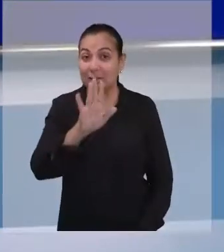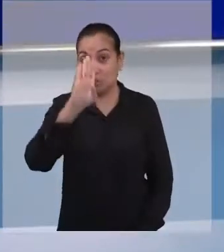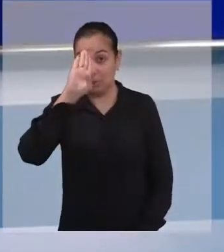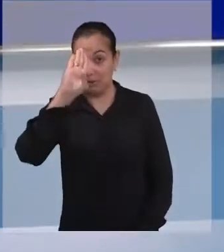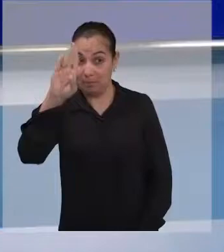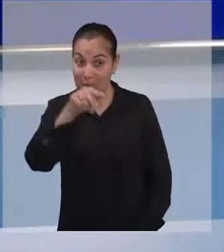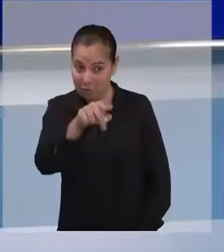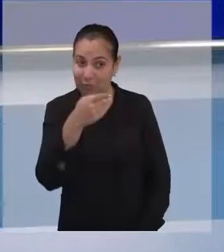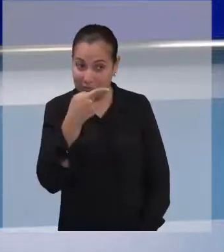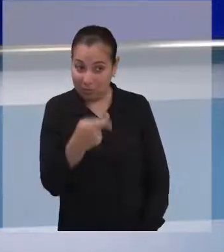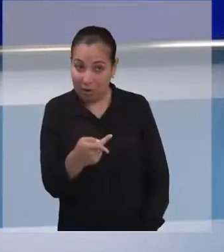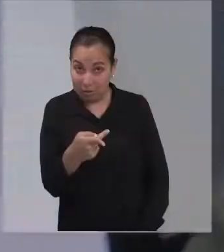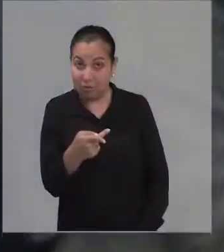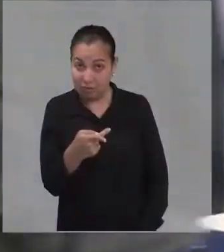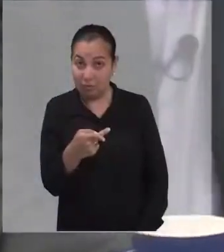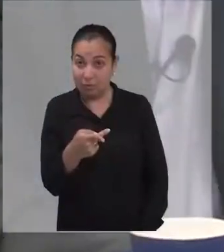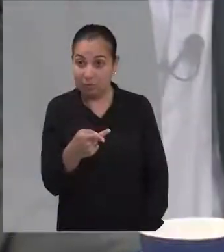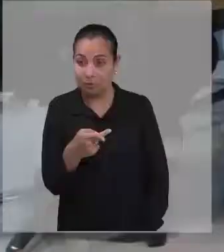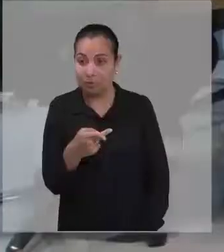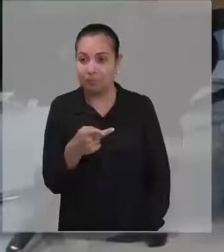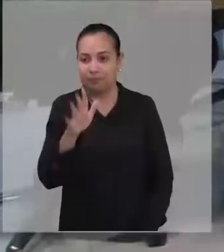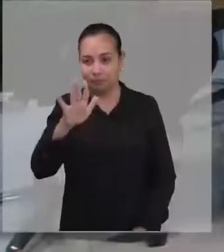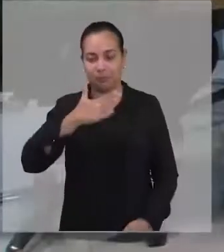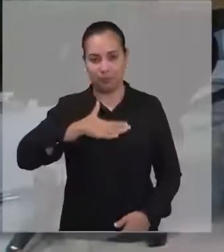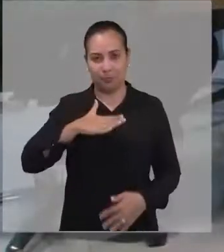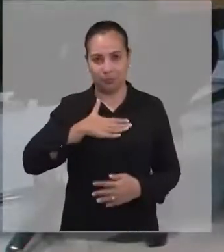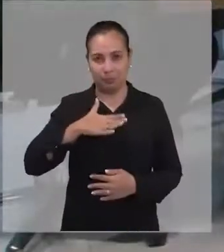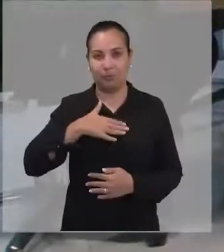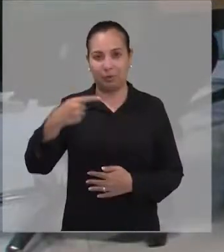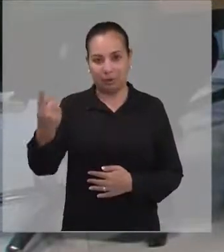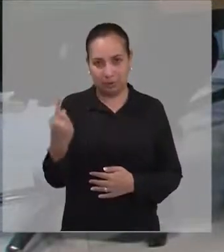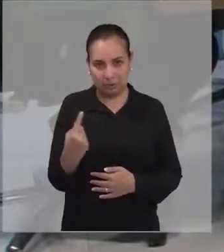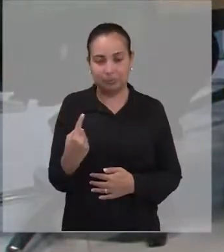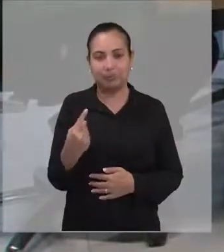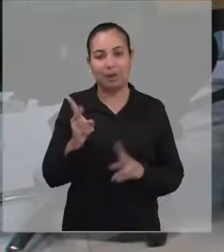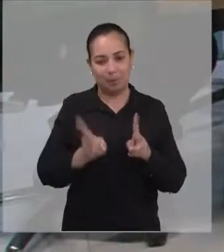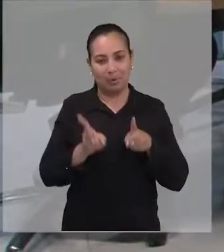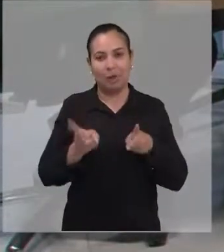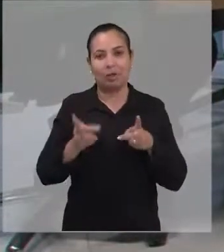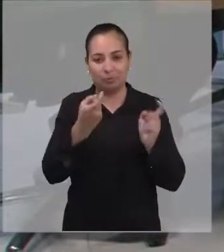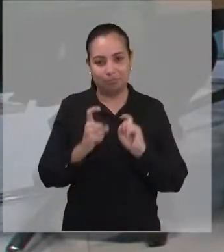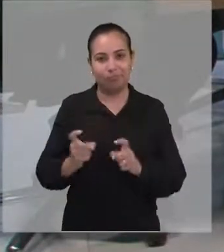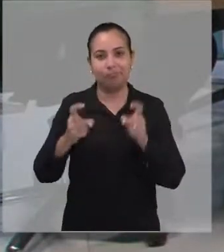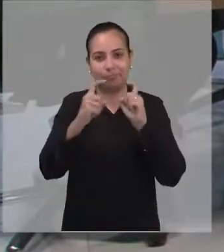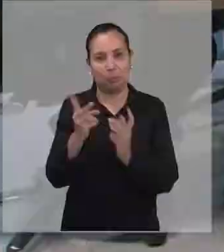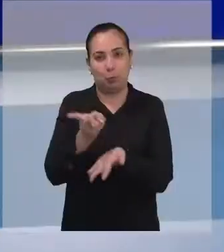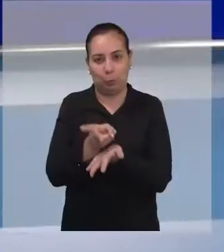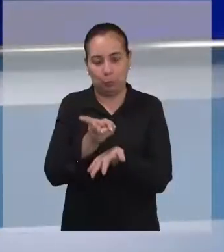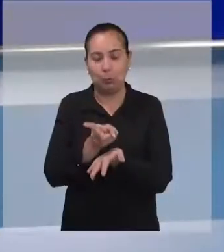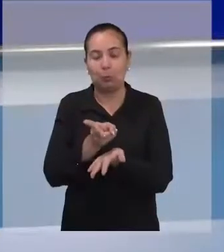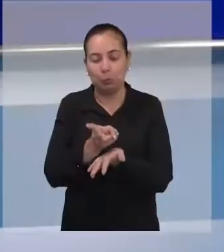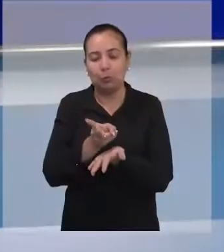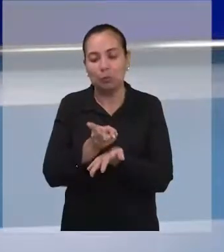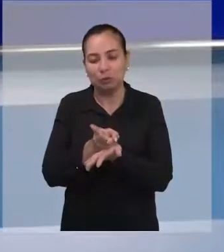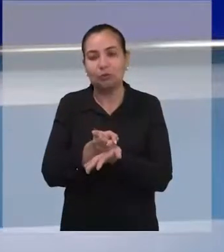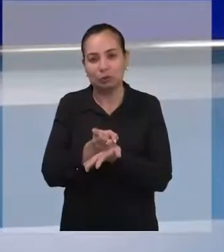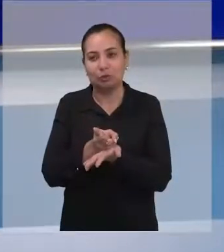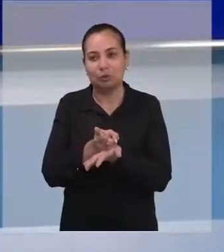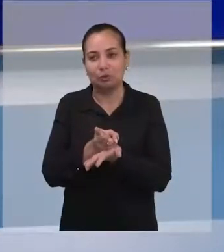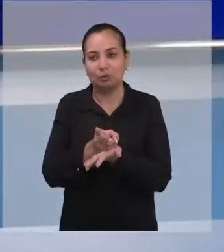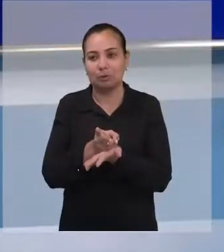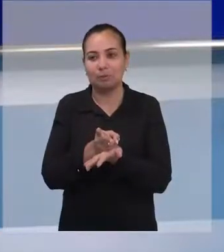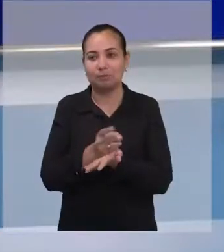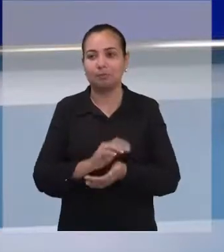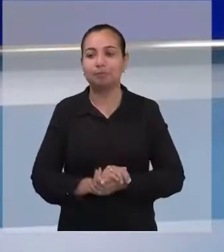colocou... Eu tenho que fazer um intervalo, que a professora já me avisou, quando a gente voltar, a gente sequencia essa segunda